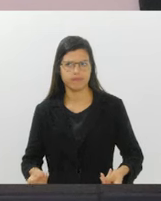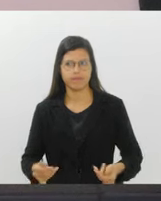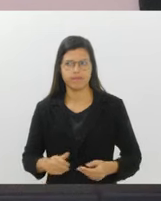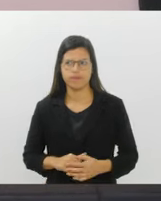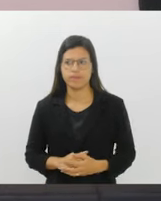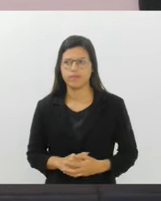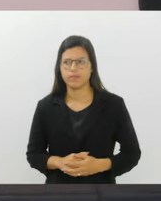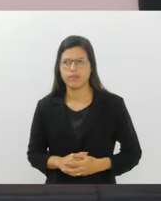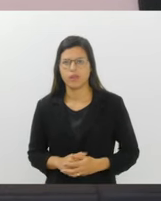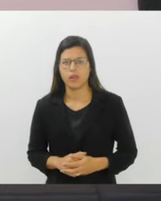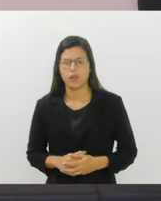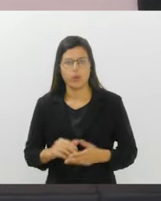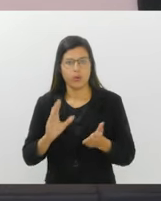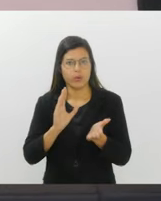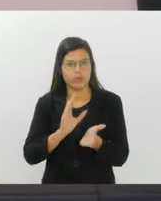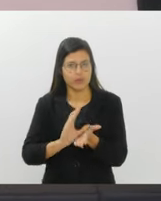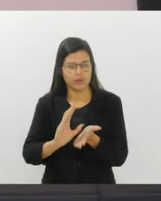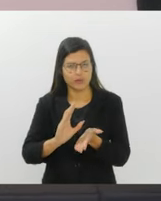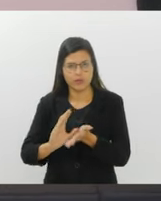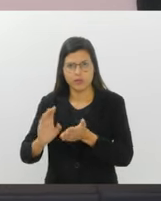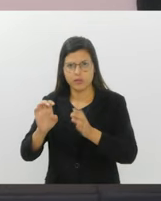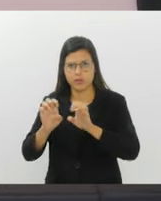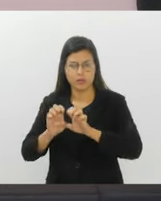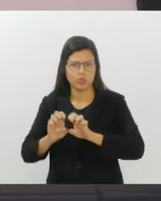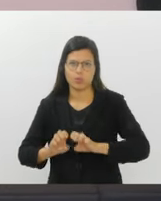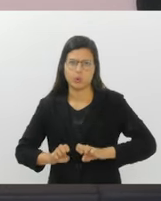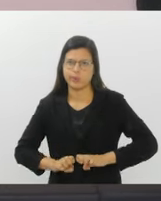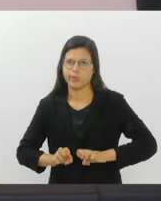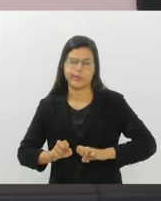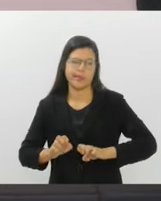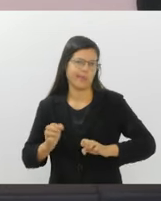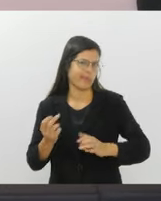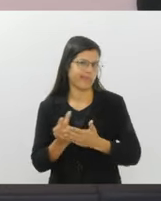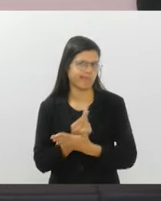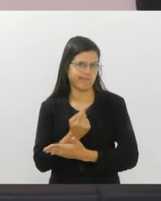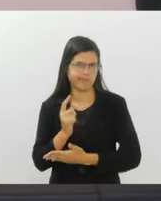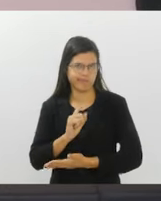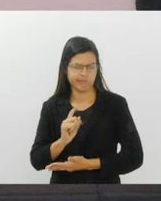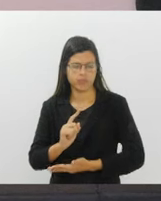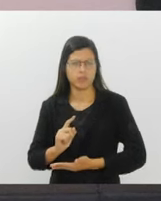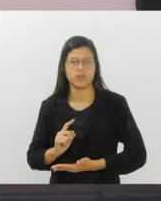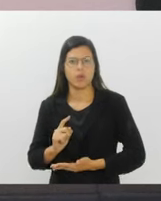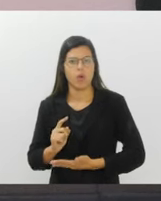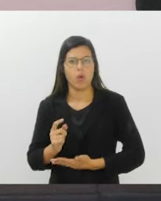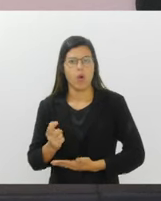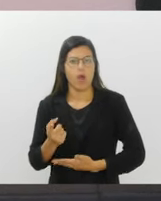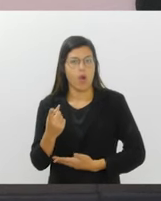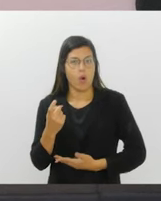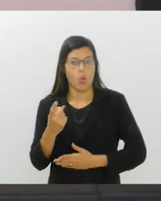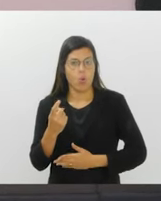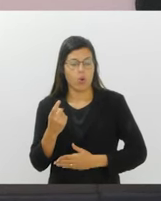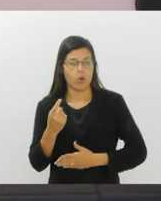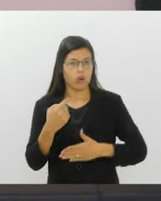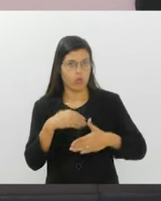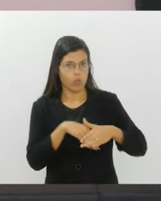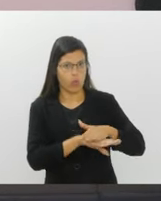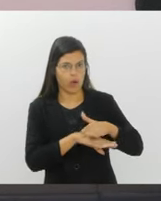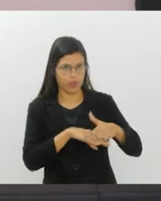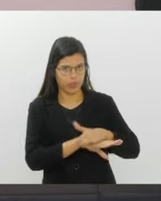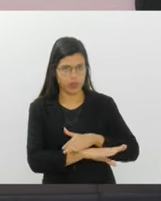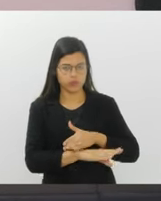E os investimentos estruturantes não ocorreram. A única reserva que nós ainda